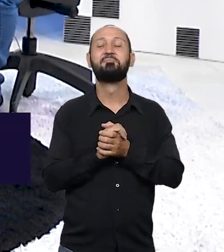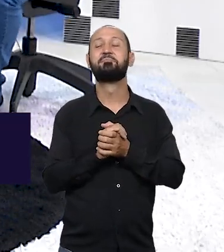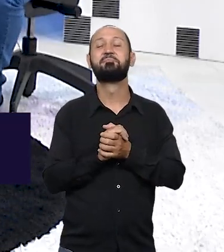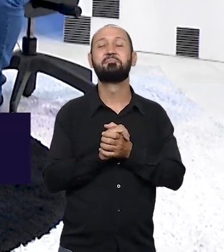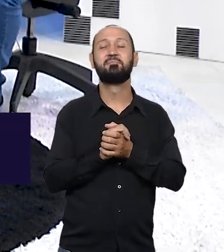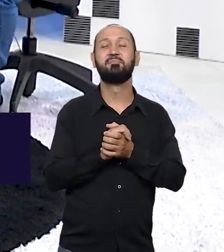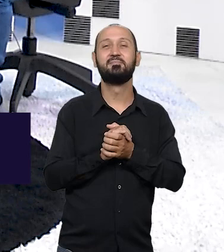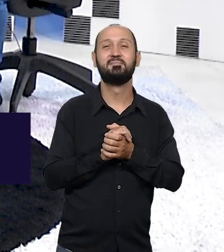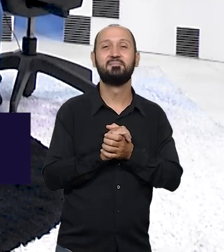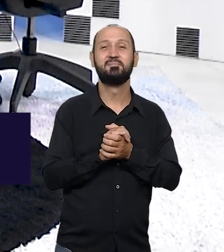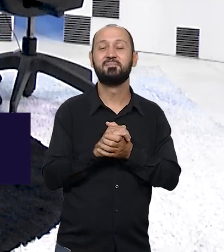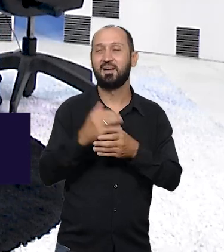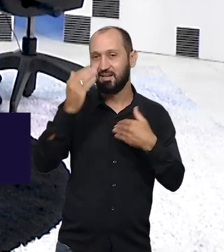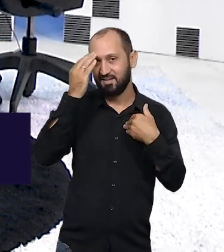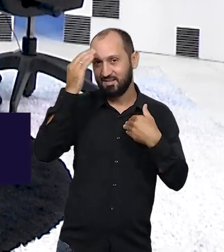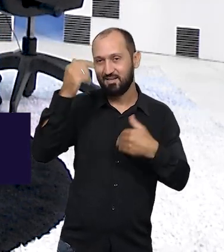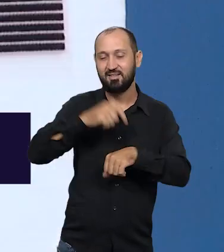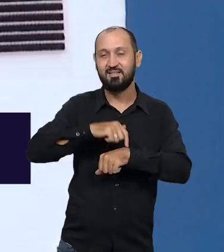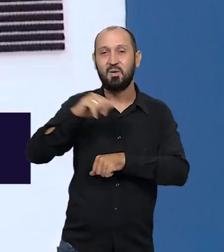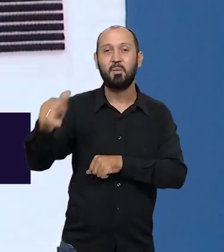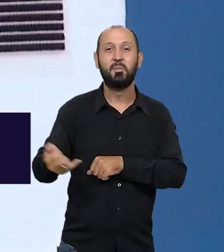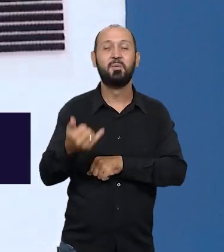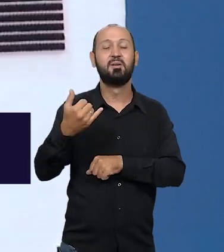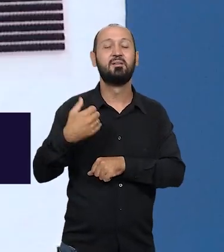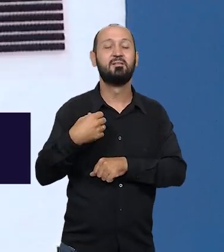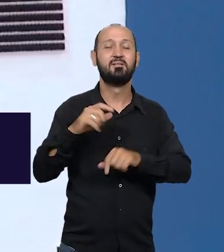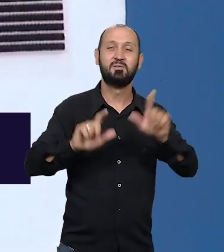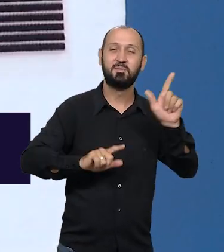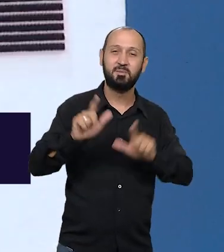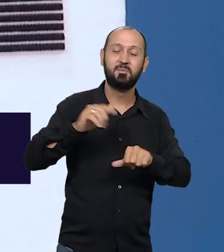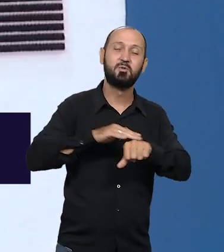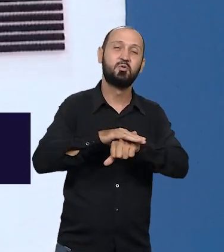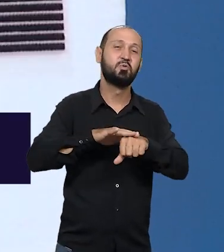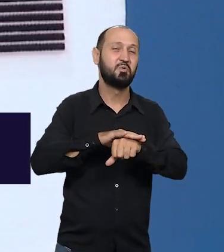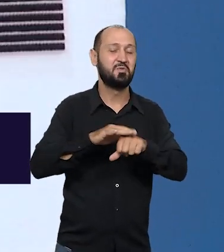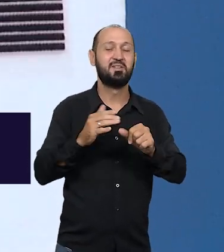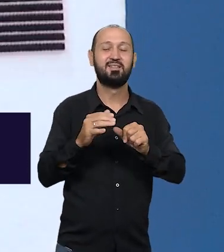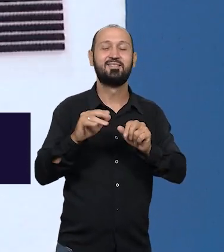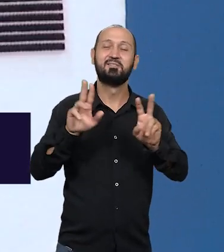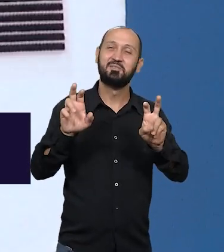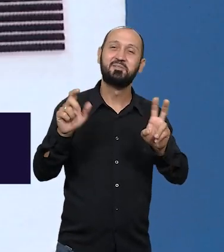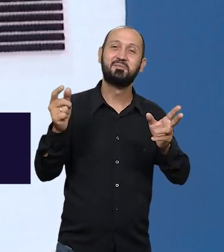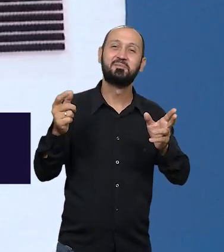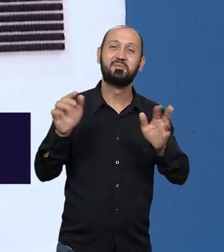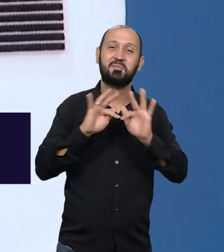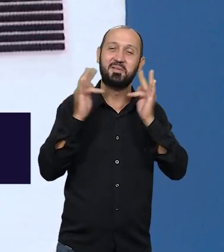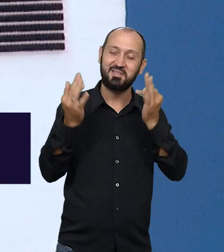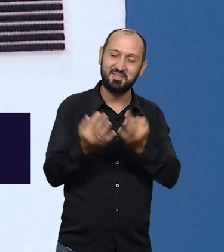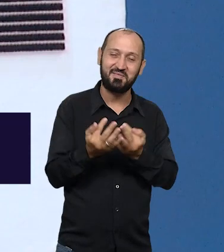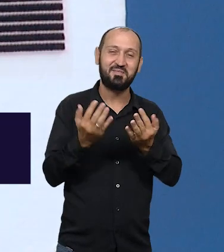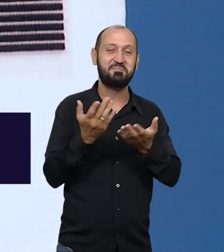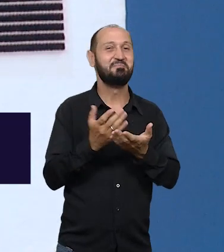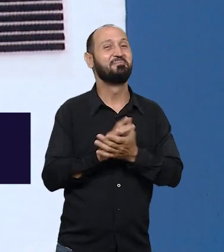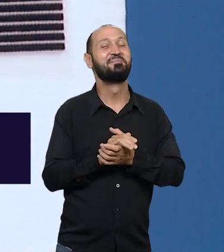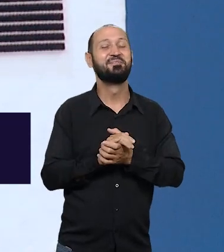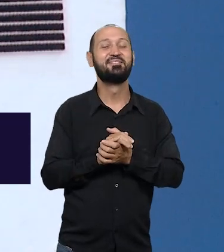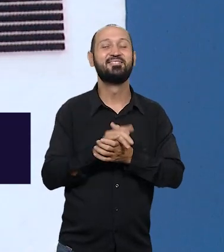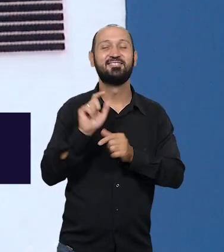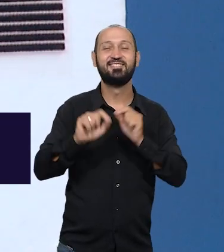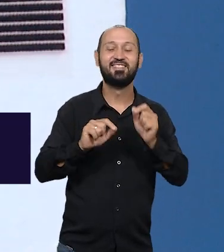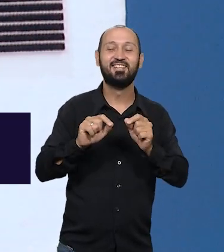Isso. Bom, agradeço a oportunidade aqui do programa para a gente conversar mais um pouco sobre as nossas famílias, né,